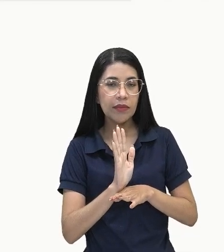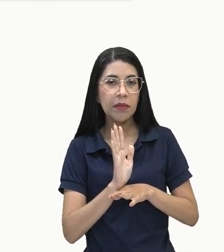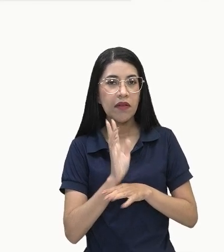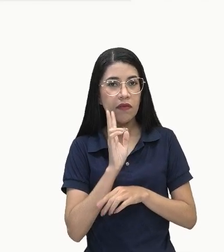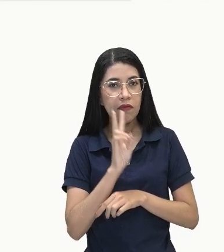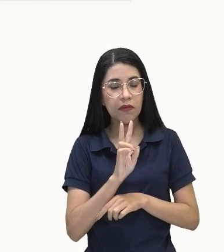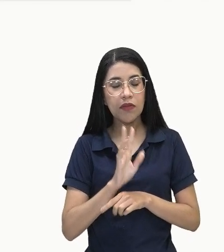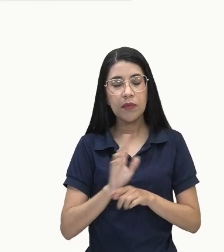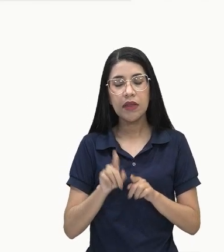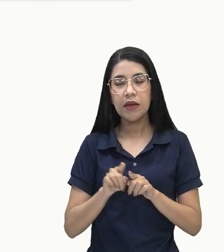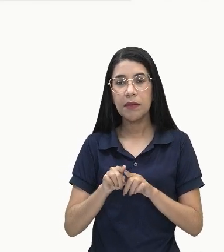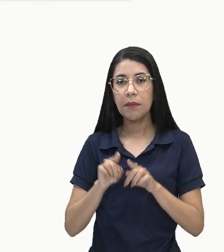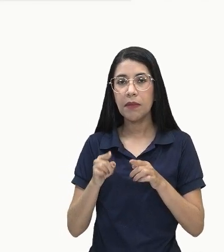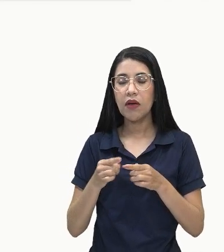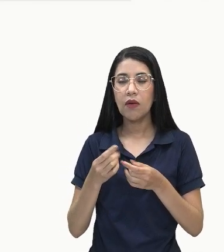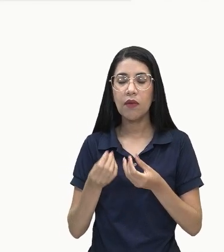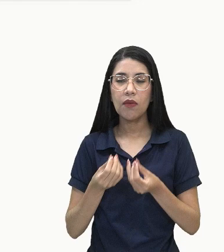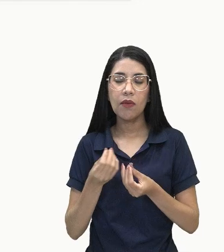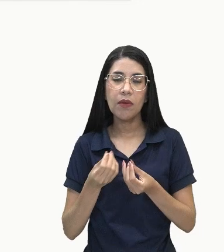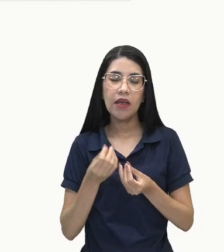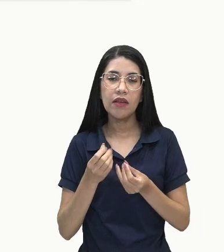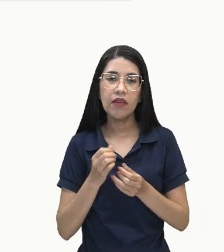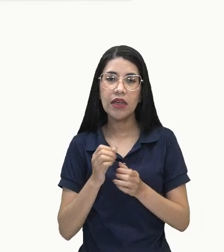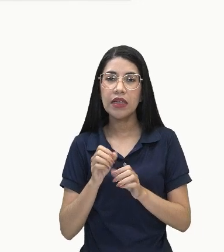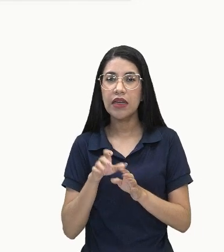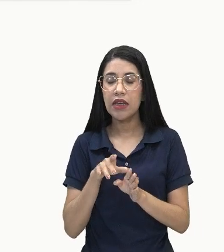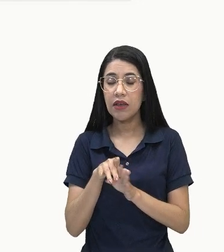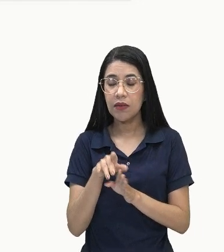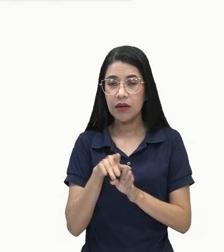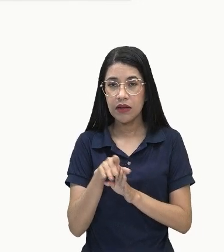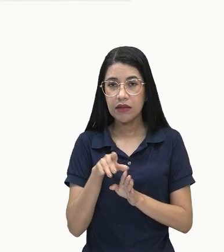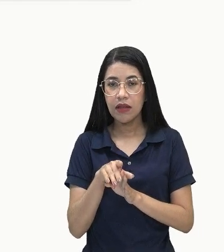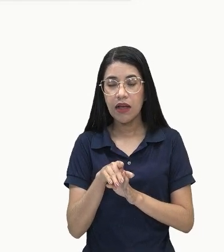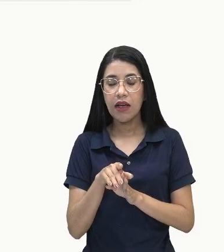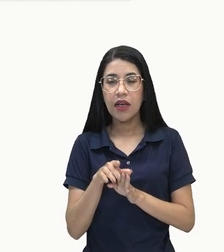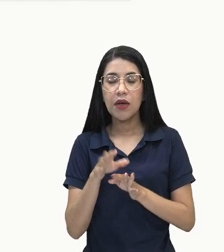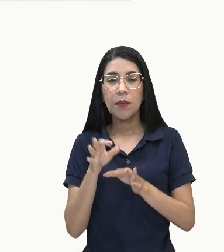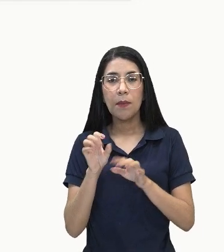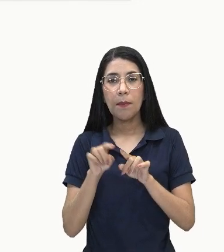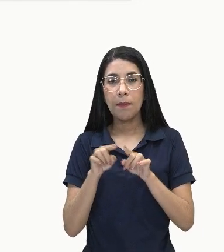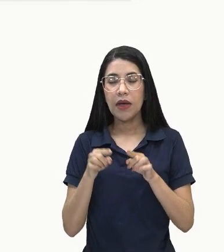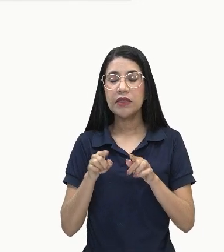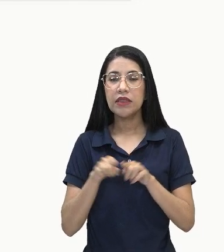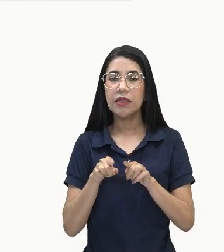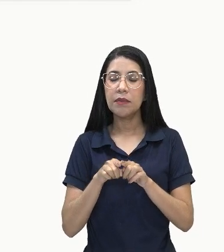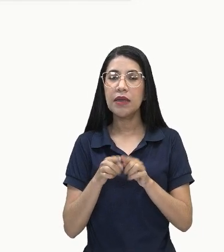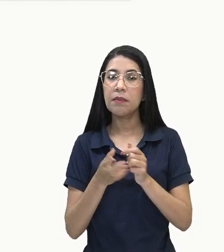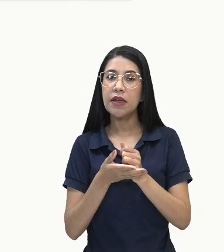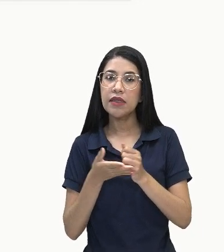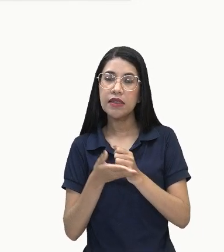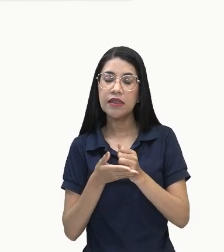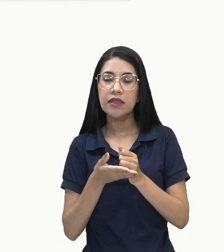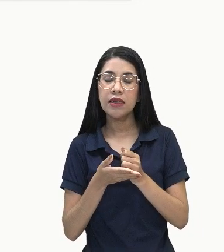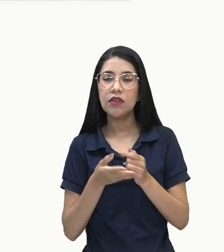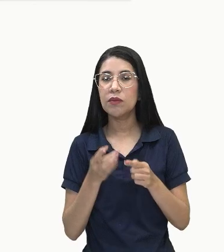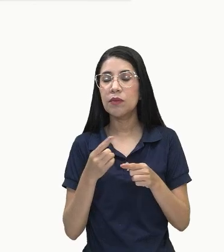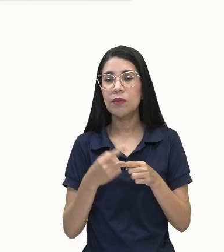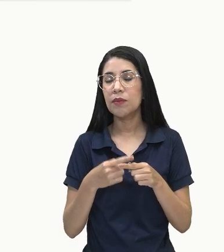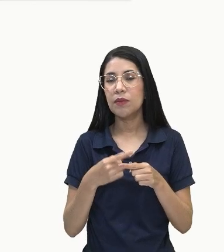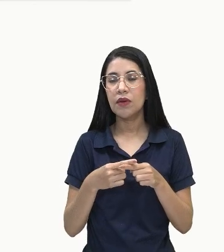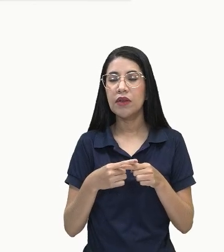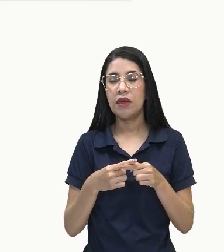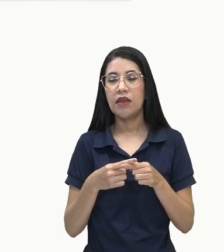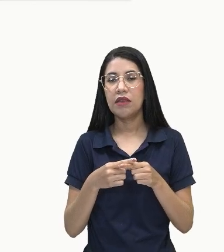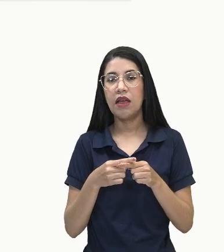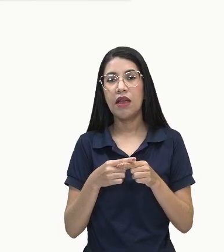que justifique a sua posição. Ele recomenda justificando por que ele está recomendando